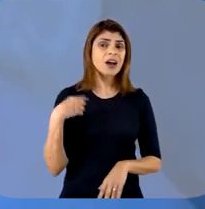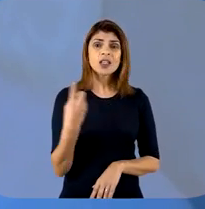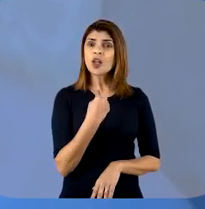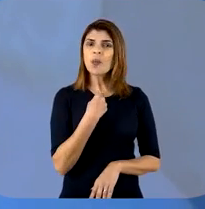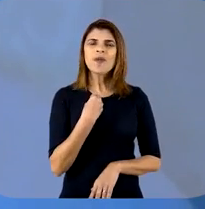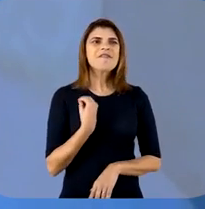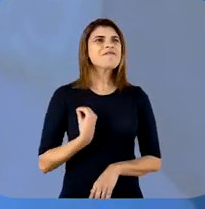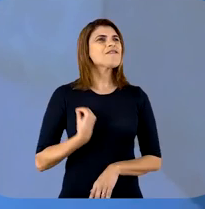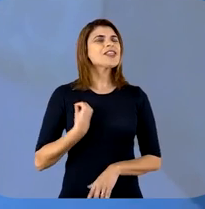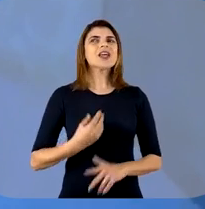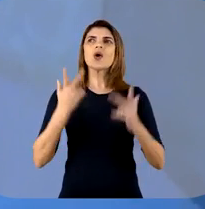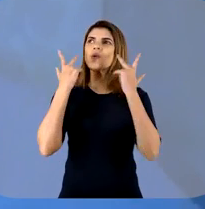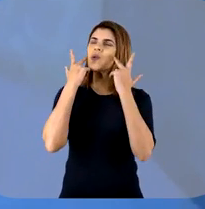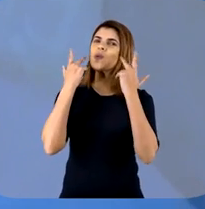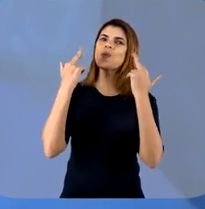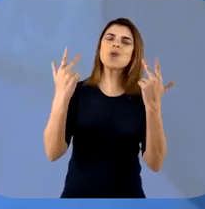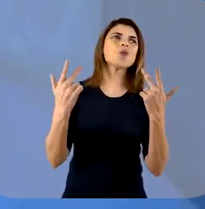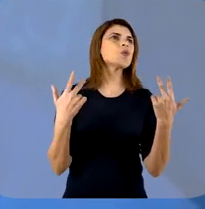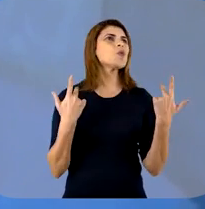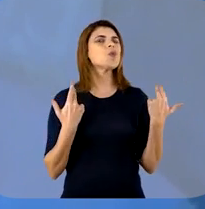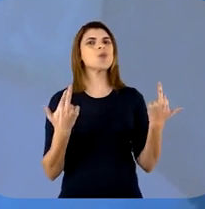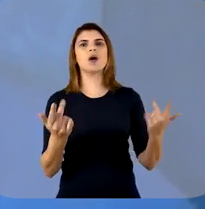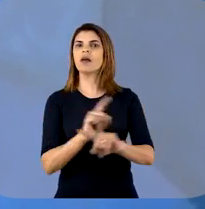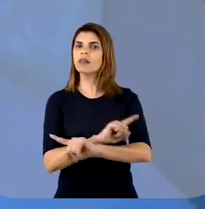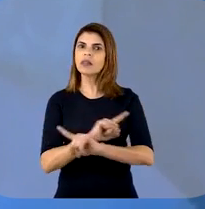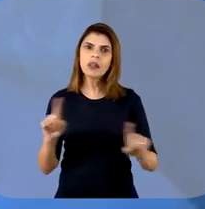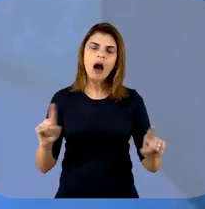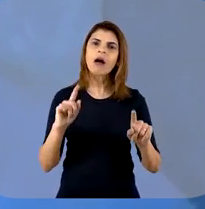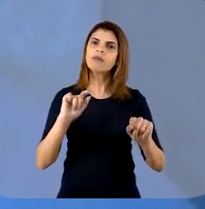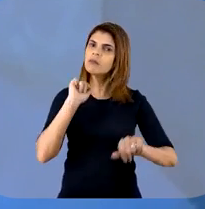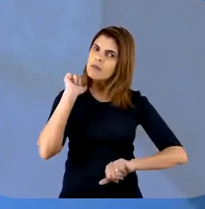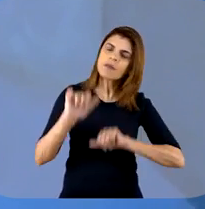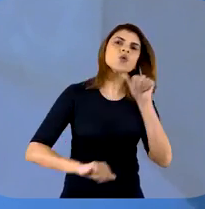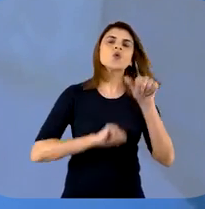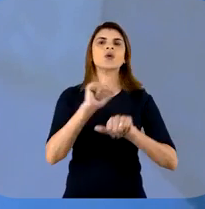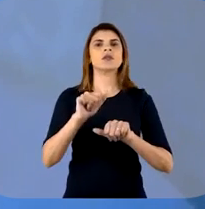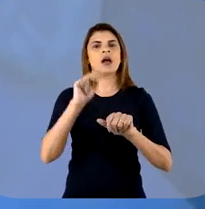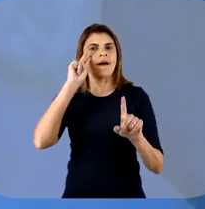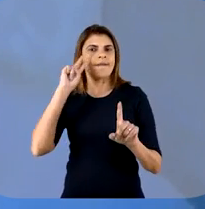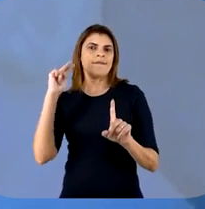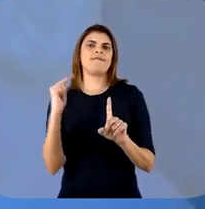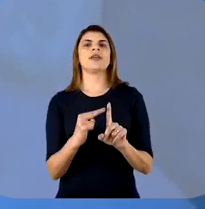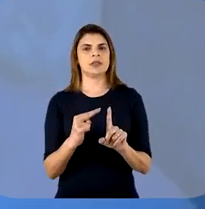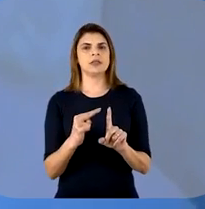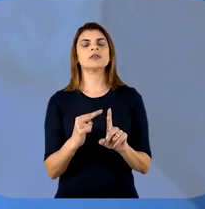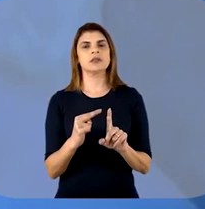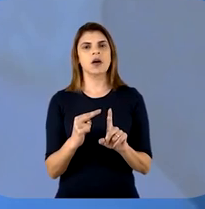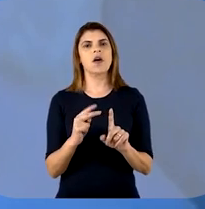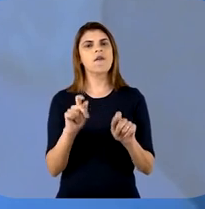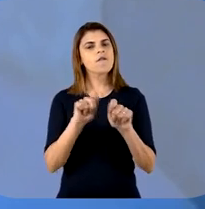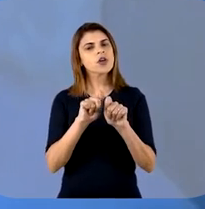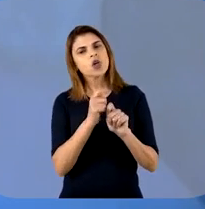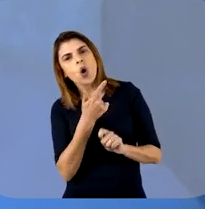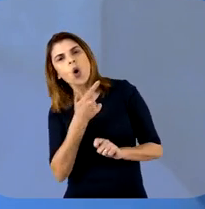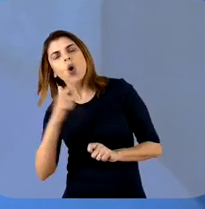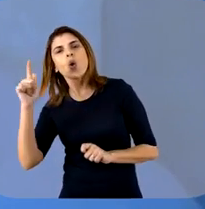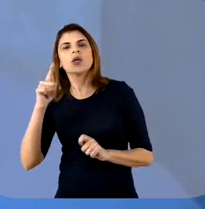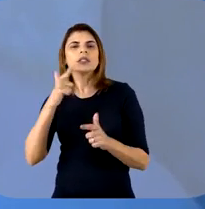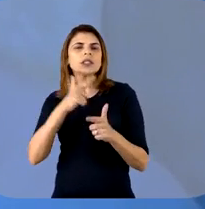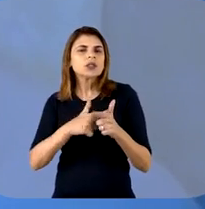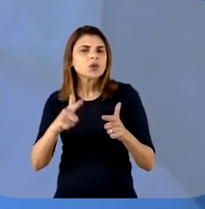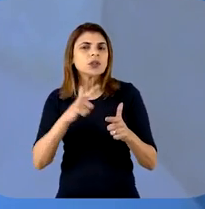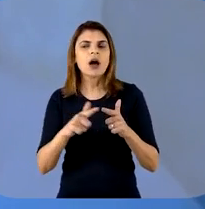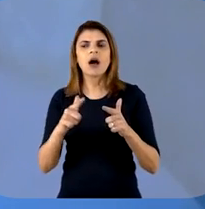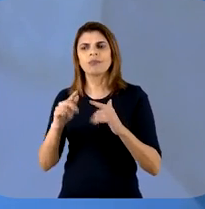podemos voltar ao normal, ao antigo normal. Nós temos que mudar esse antigo normal, né? Fazer um outro normal em